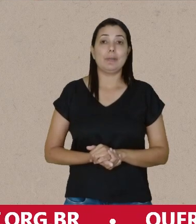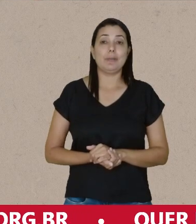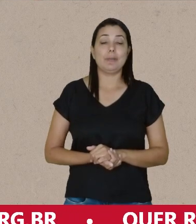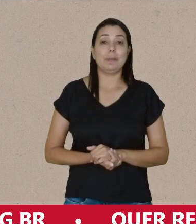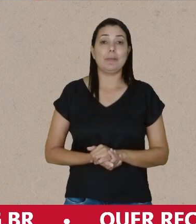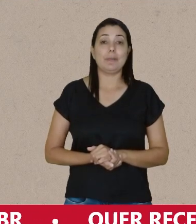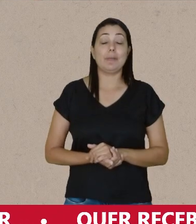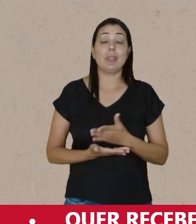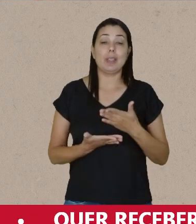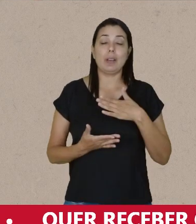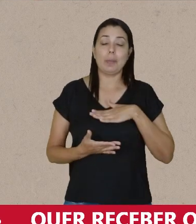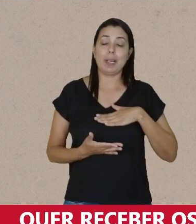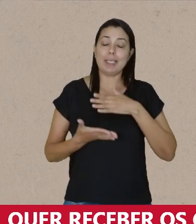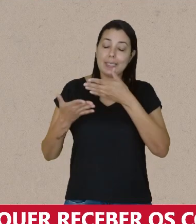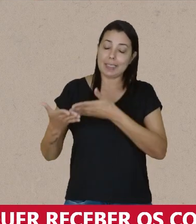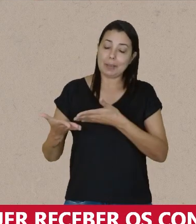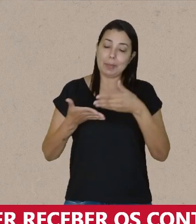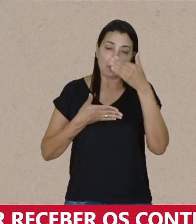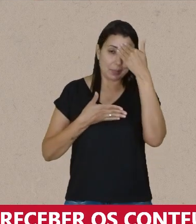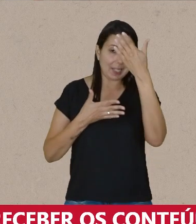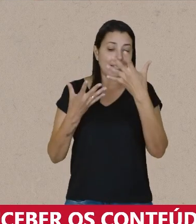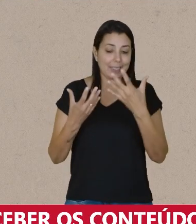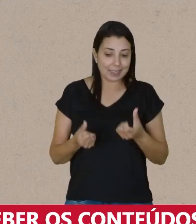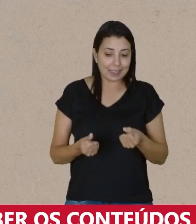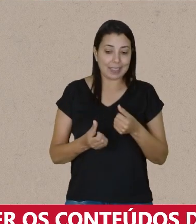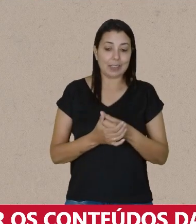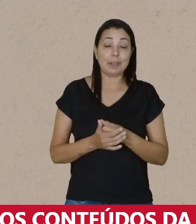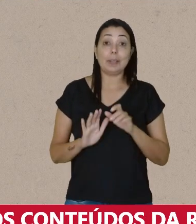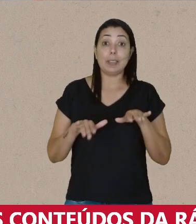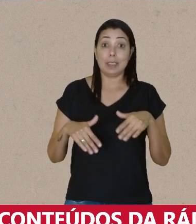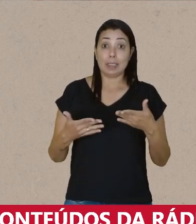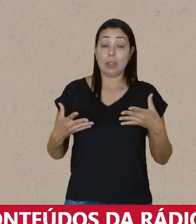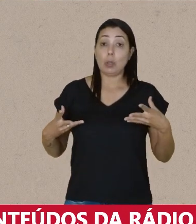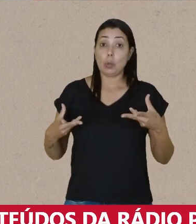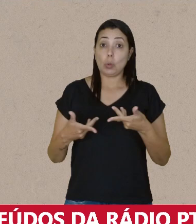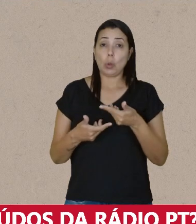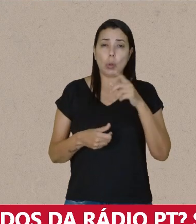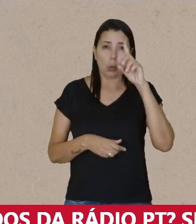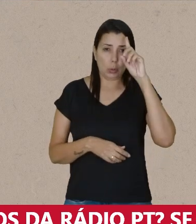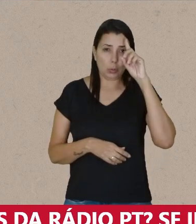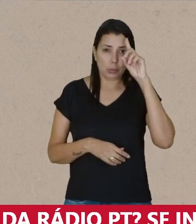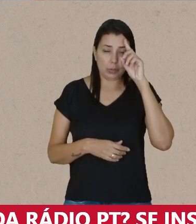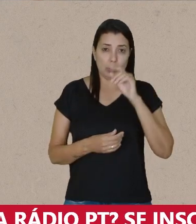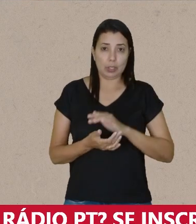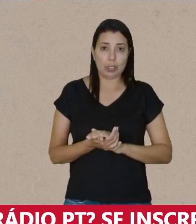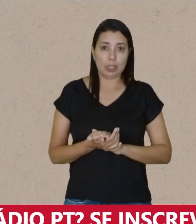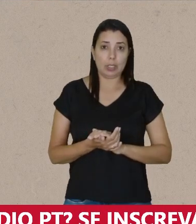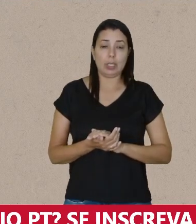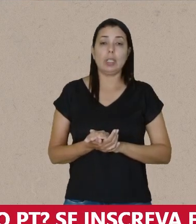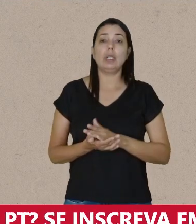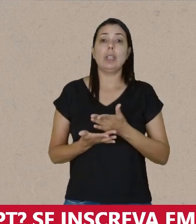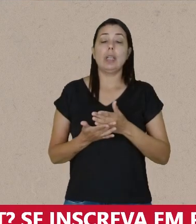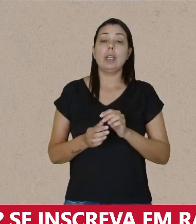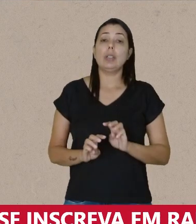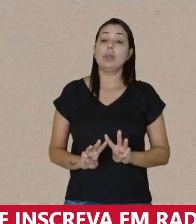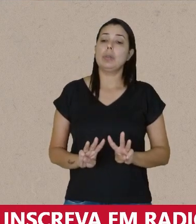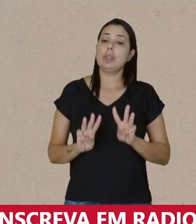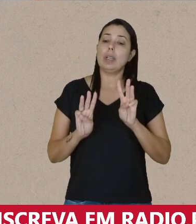Igualmente. Prazer te receber e obrigada por ter aceito. Então, todos os dias no site do PT